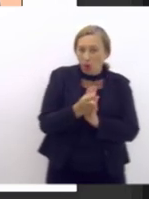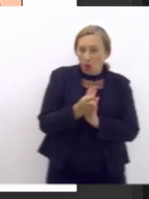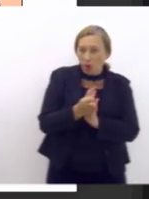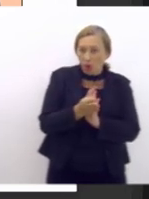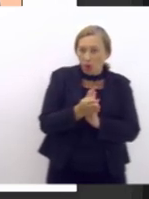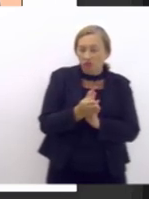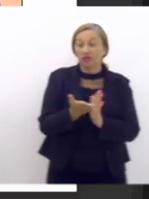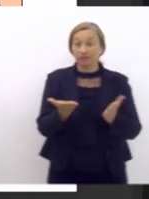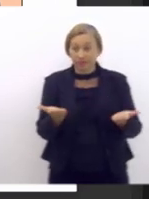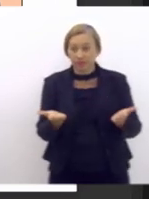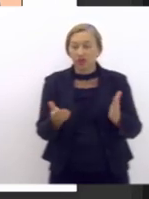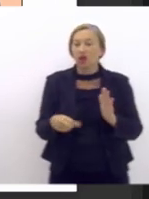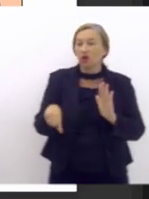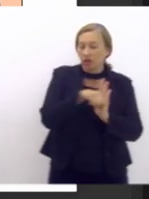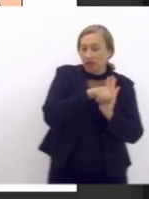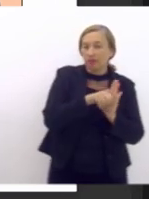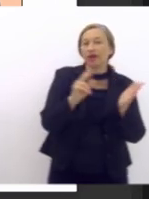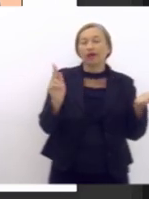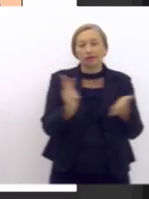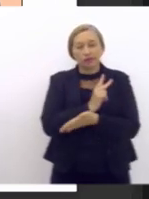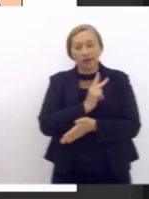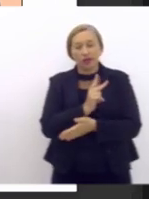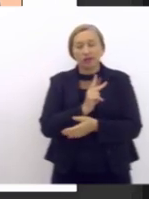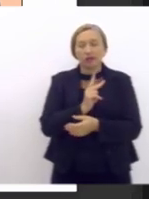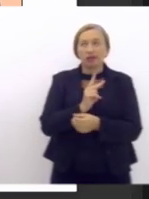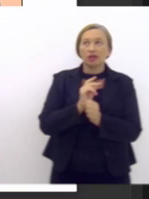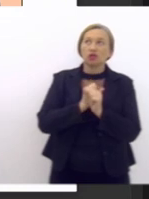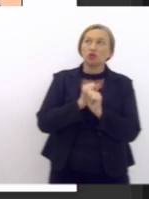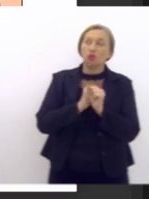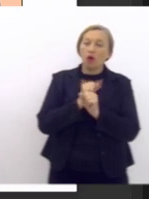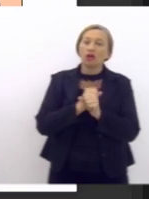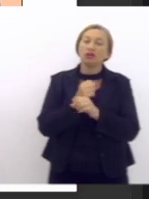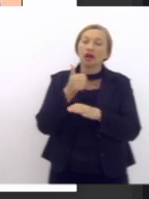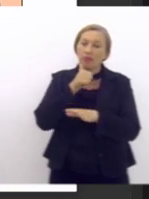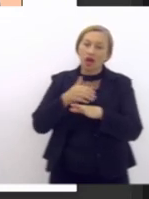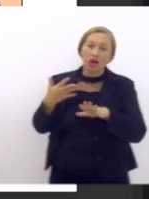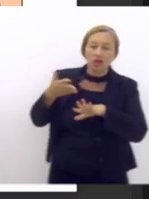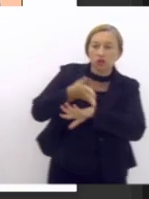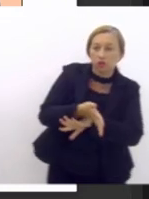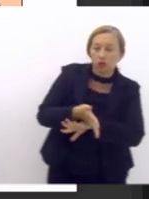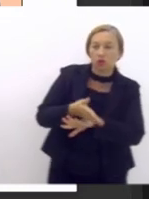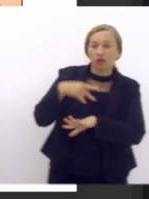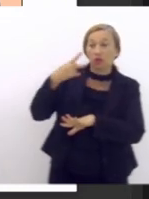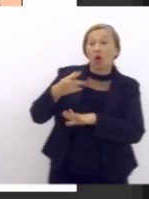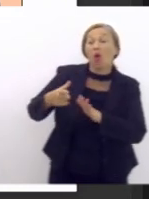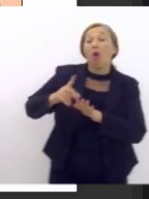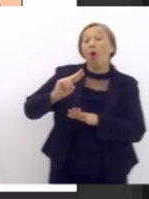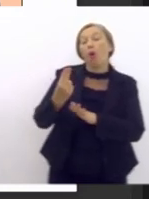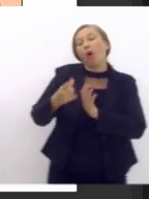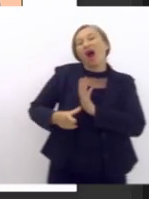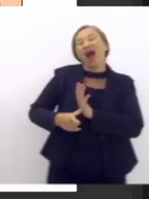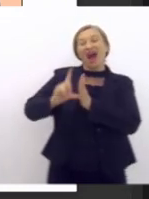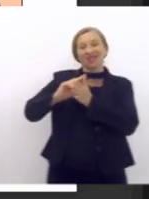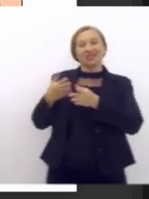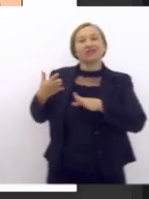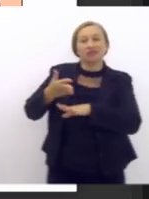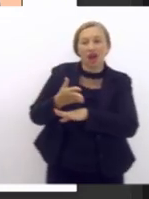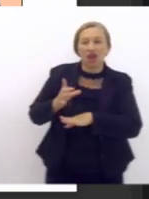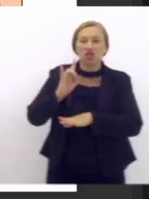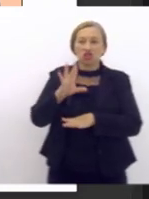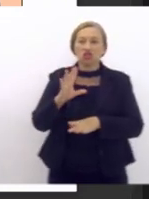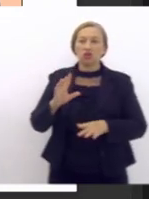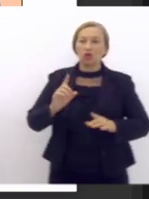que acontece desde que as mulheres entraram na política, ou até mesmo antes delas entrarem na política, né, o próprio ato delas